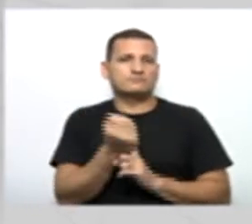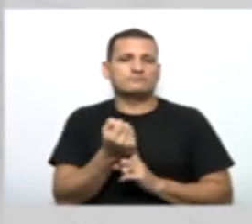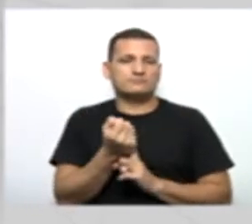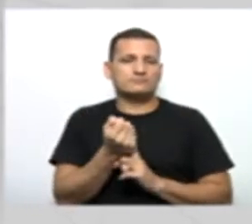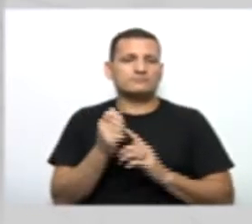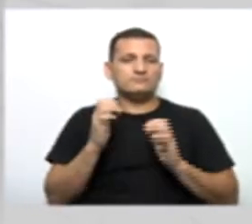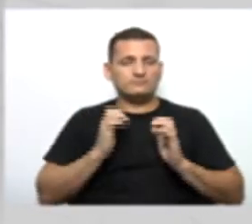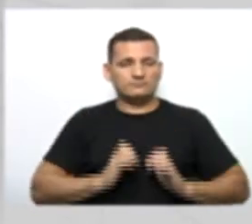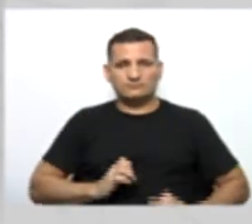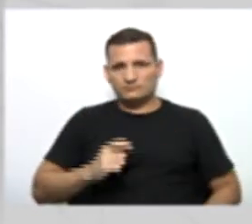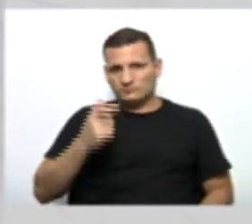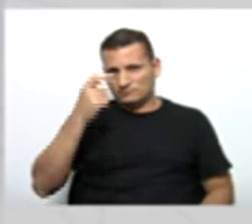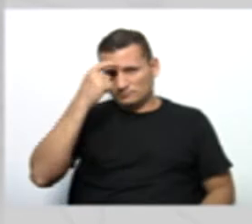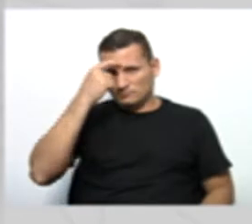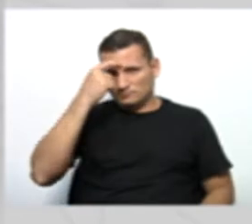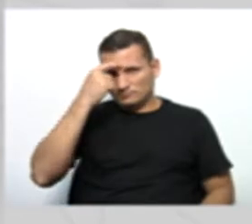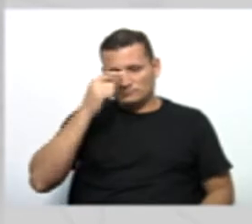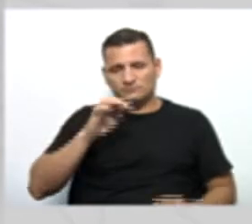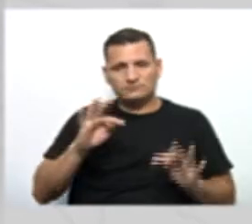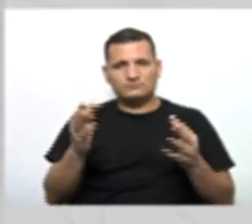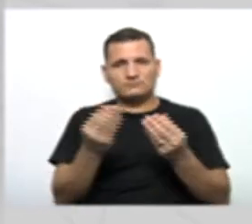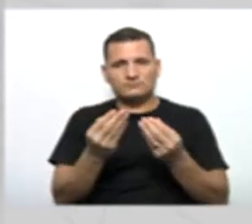e da consciência coletiva.